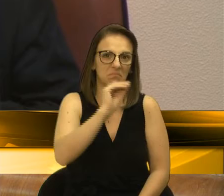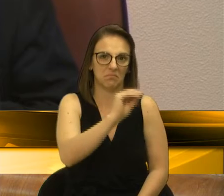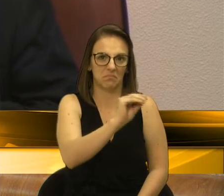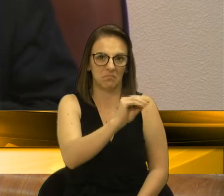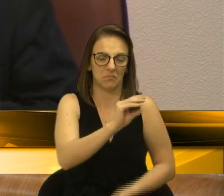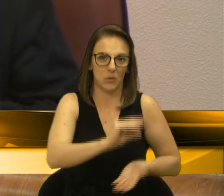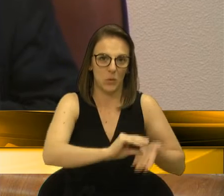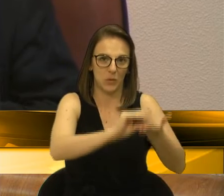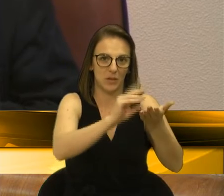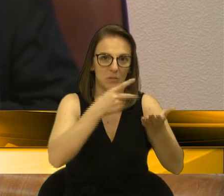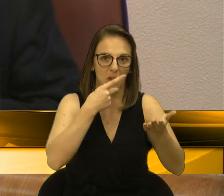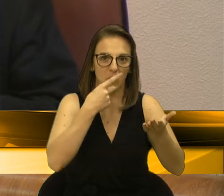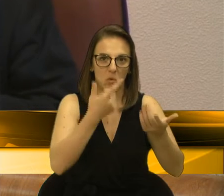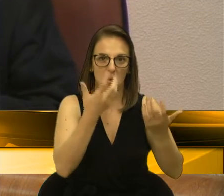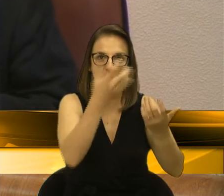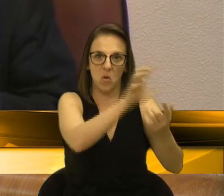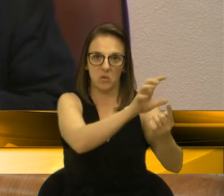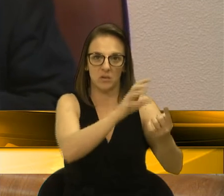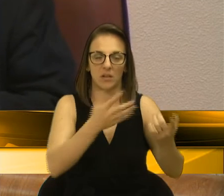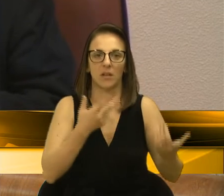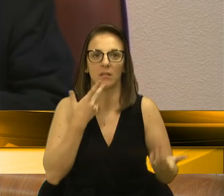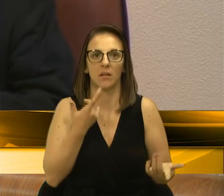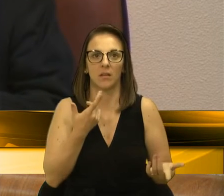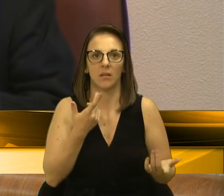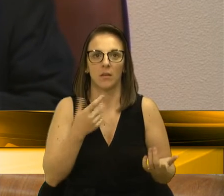número 149/2019, de